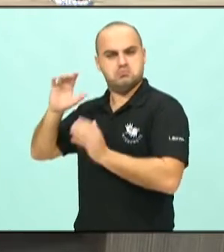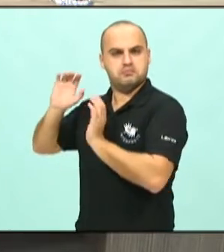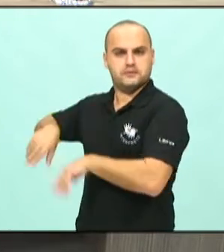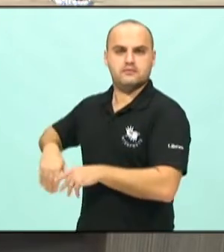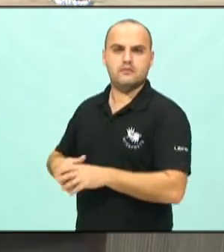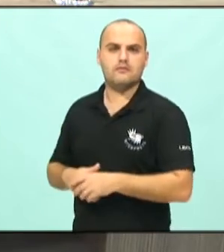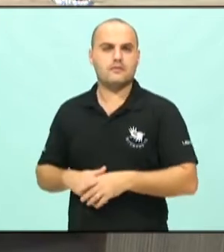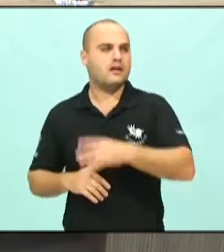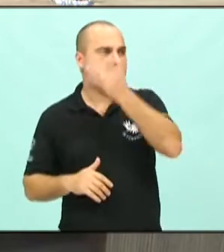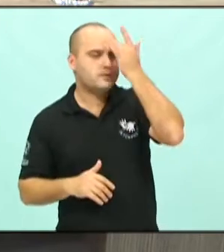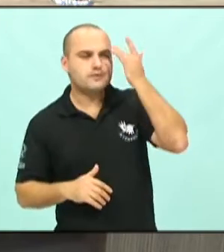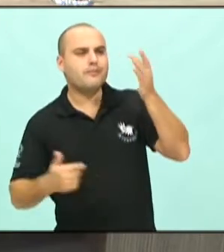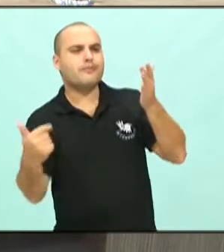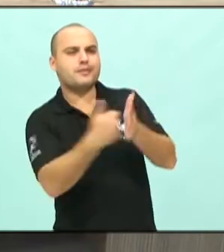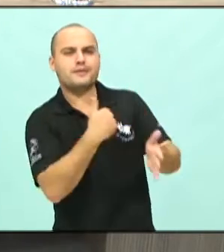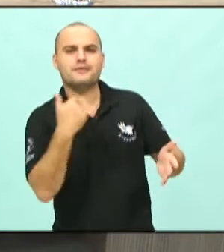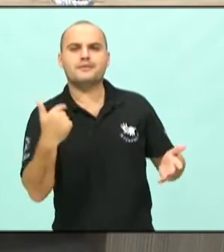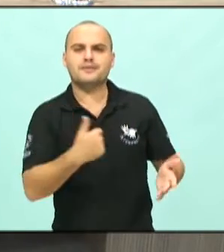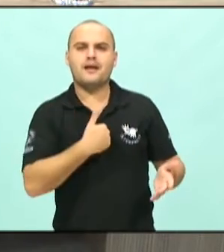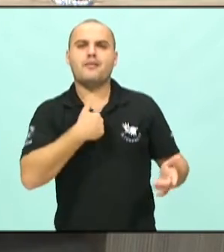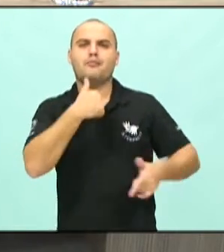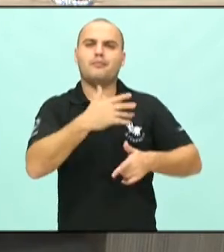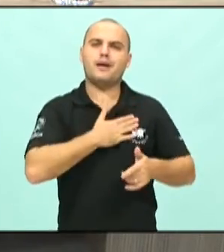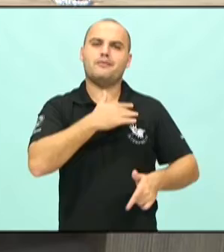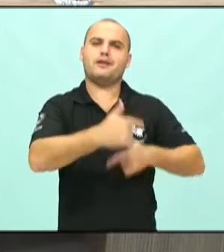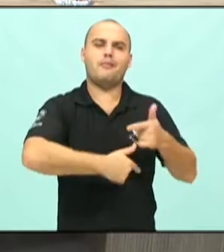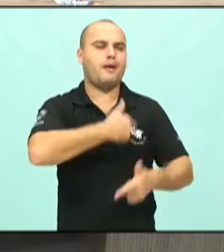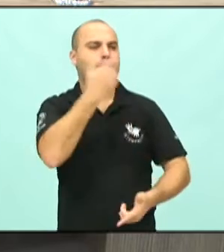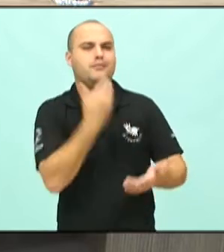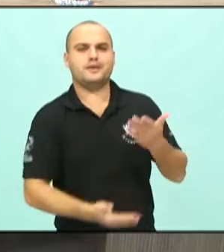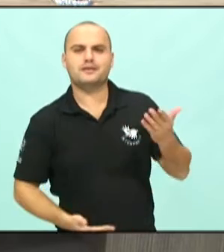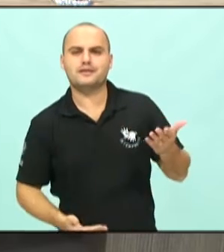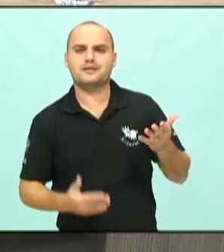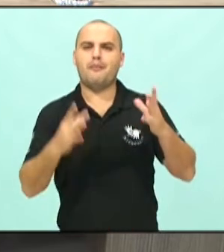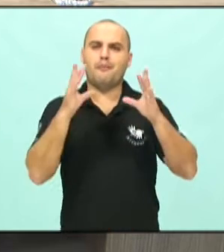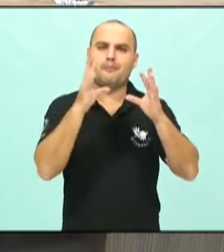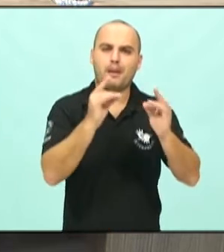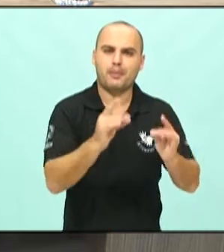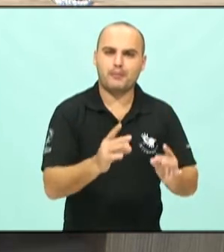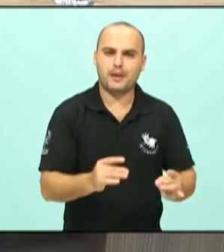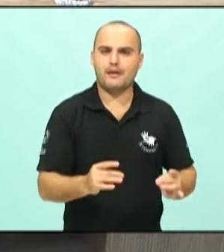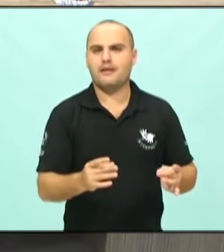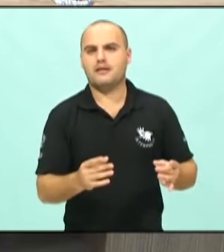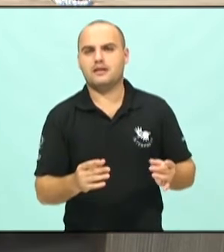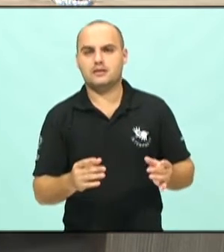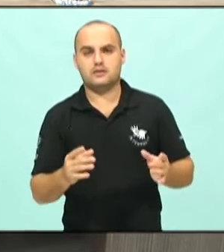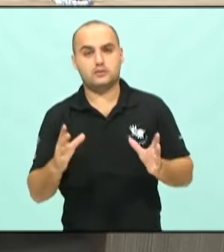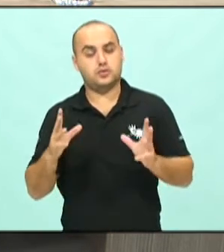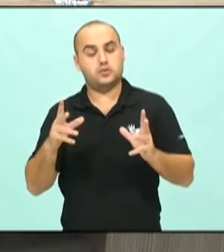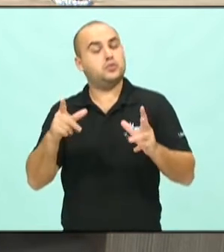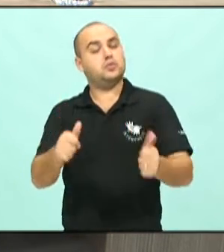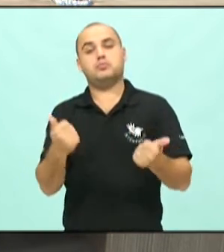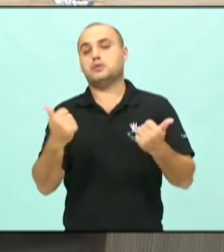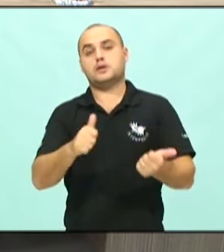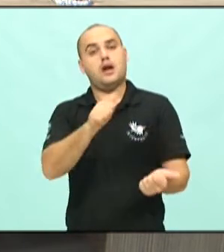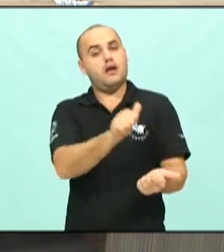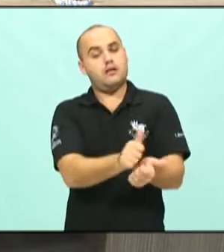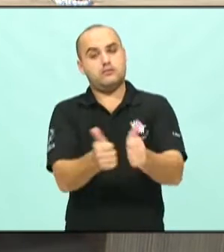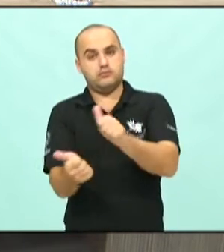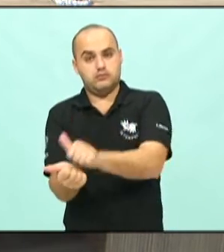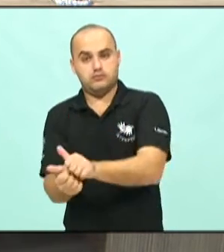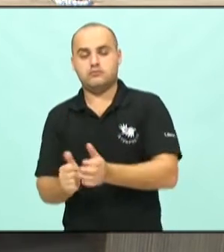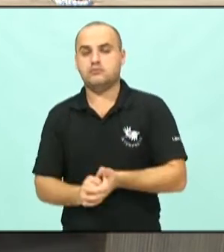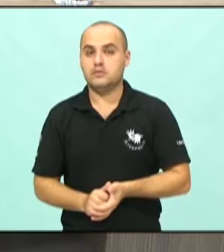questionando, perdi o meu serviço, o meu trabalho. É tudo uma questão de readequação. Nós abrimos